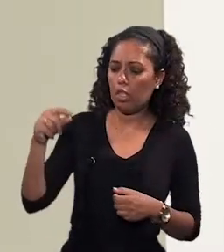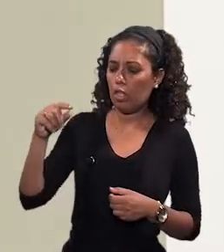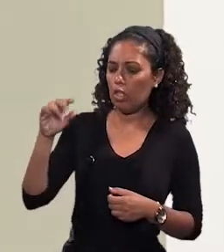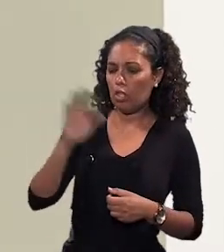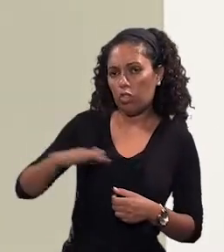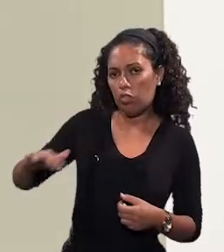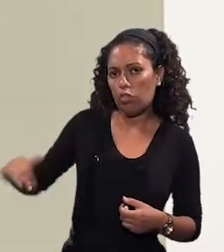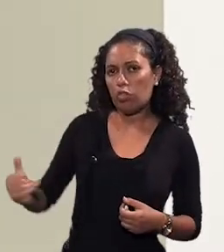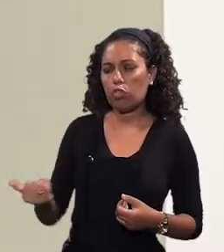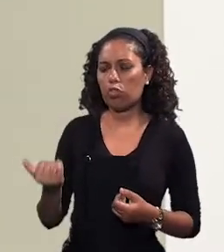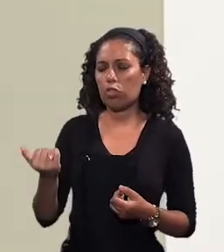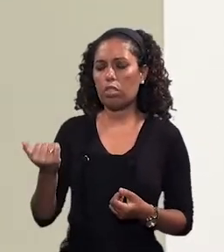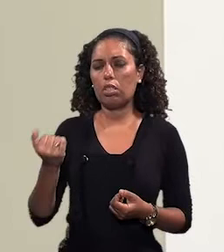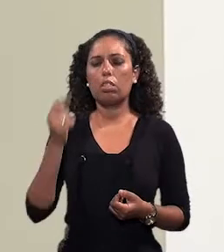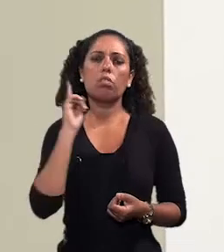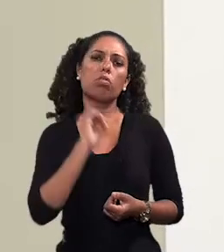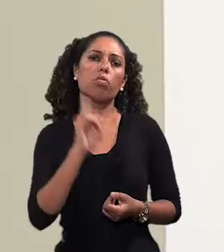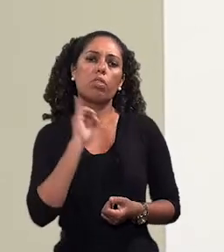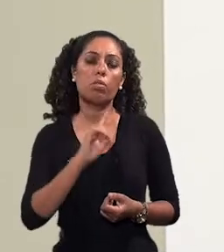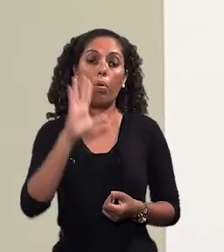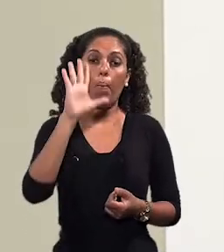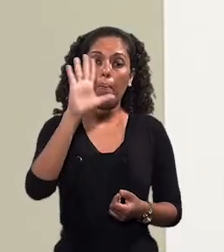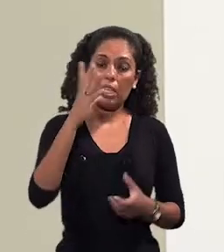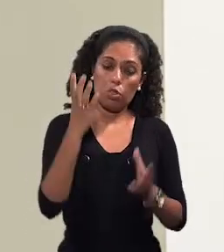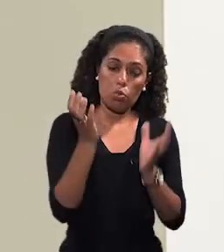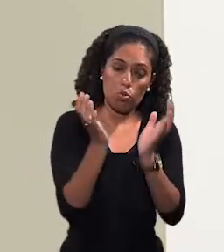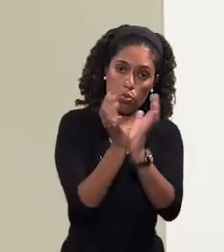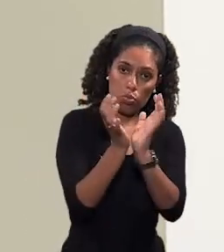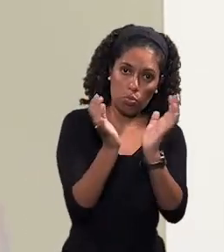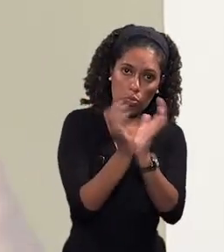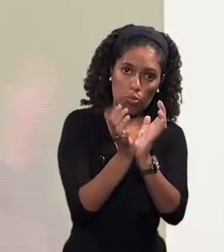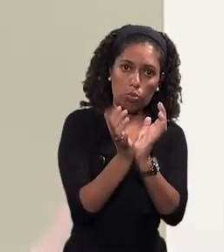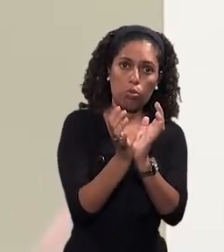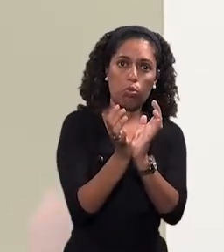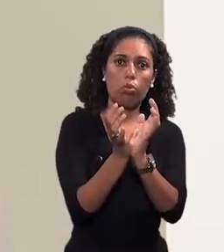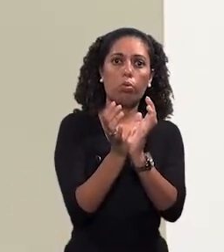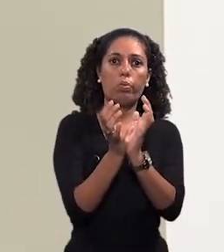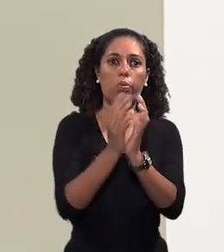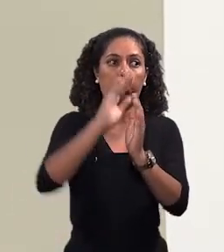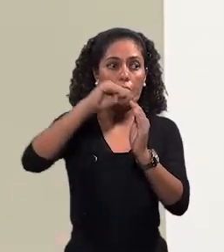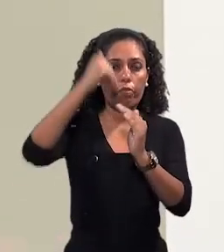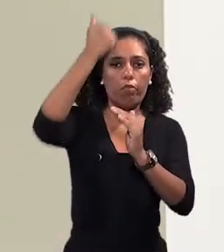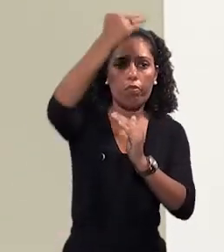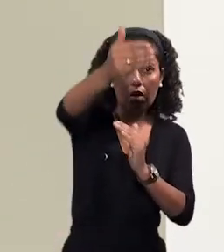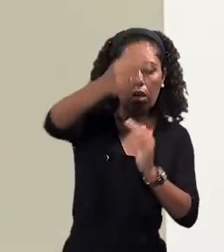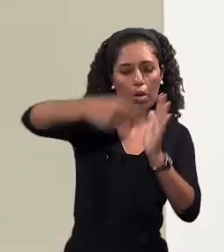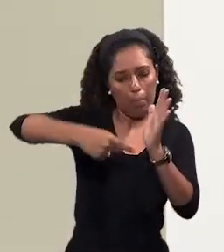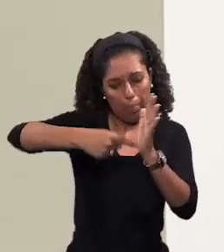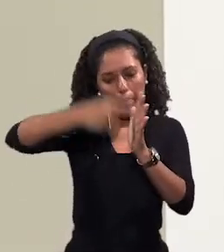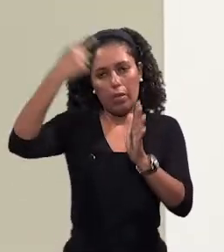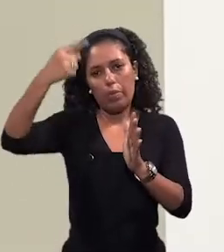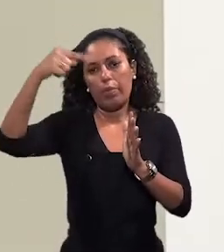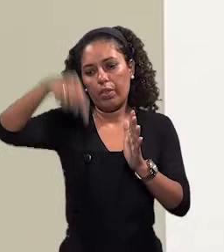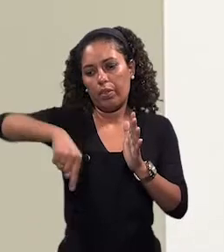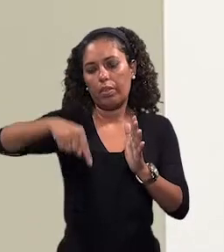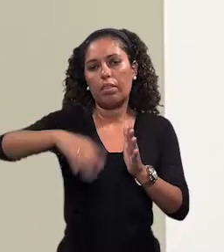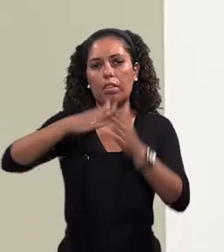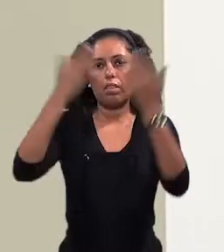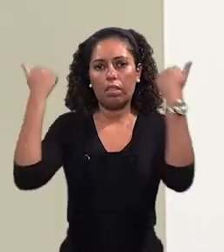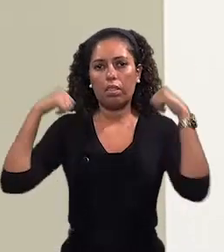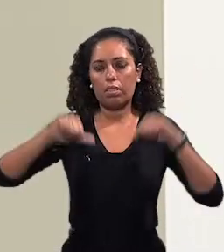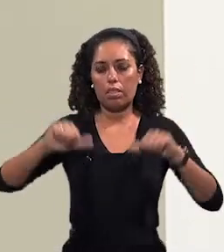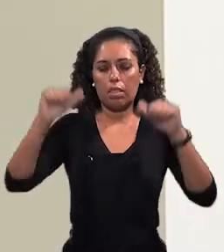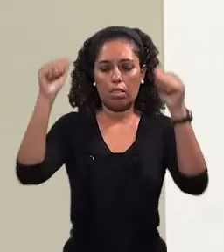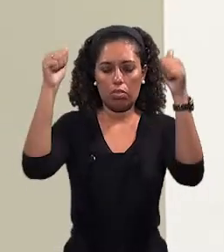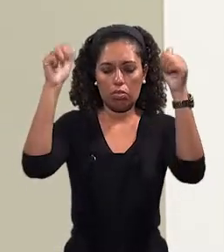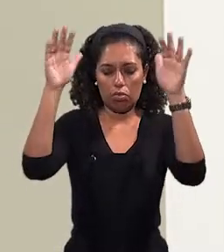para os garotos do Ninho, ou seja, em homenagem a eles. Mas por parte de uma instituição para além da nação rubro-negra, foi realmente a